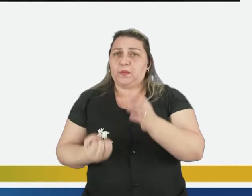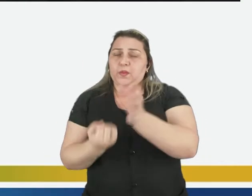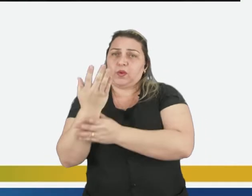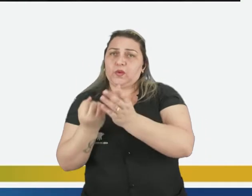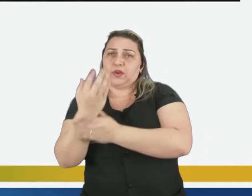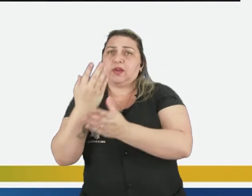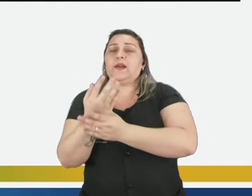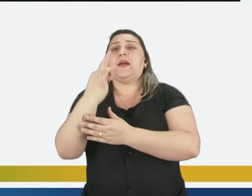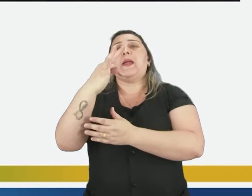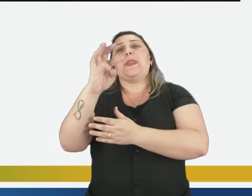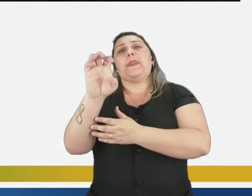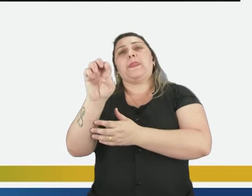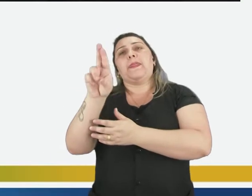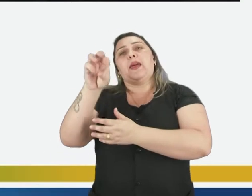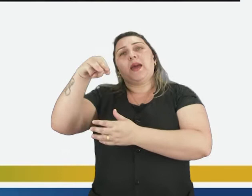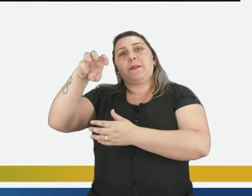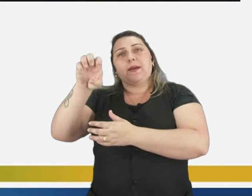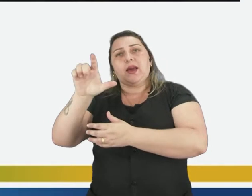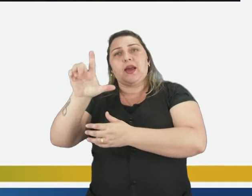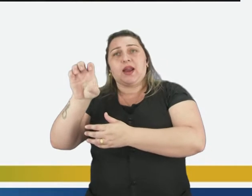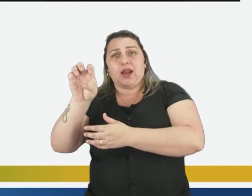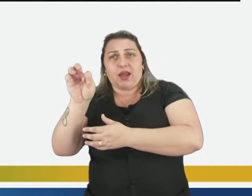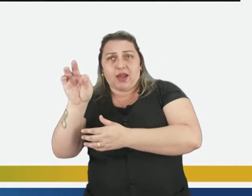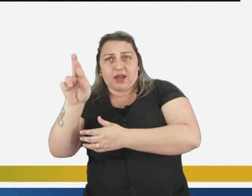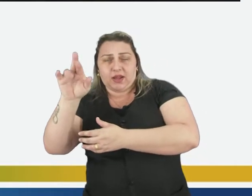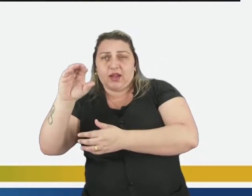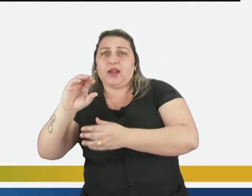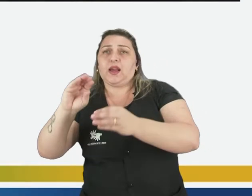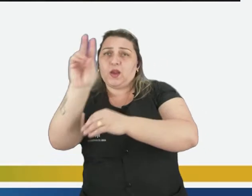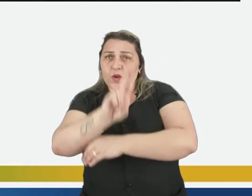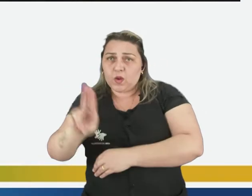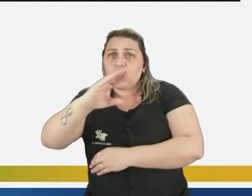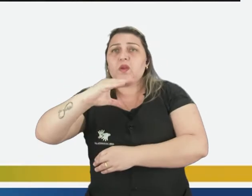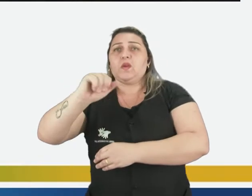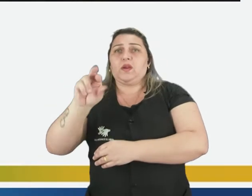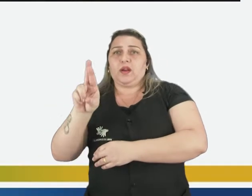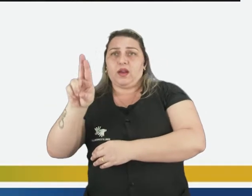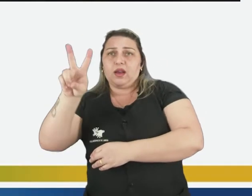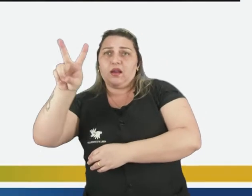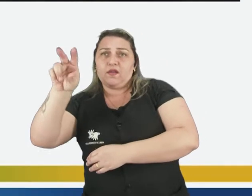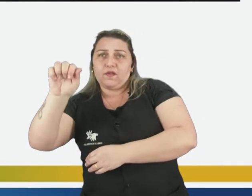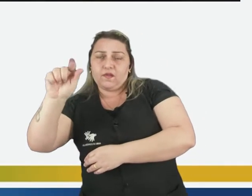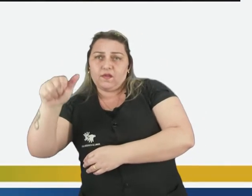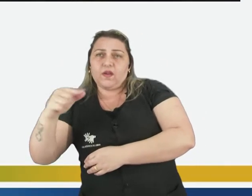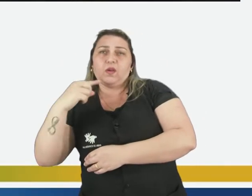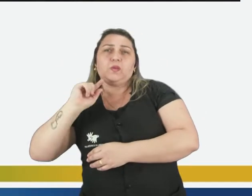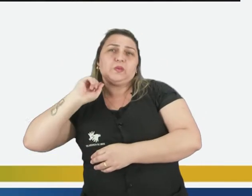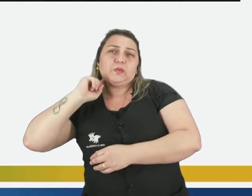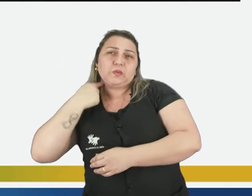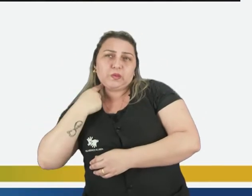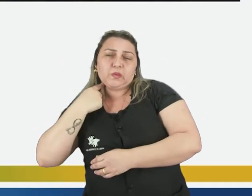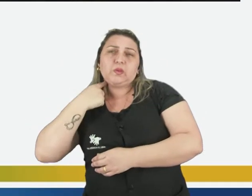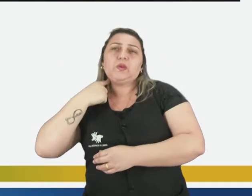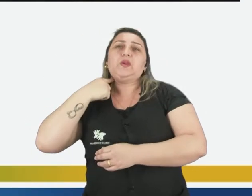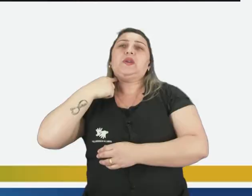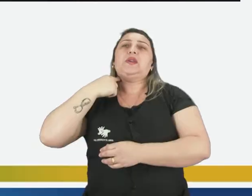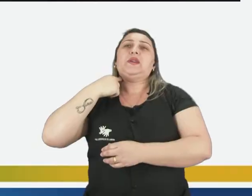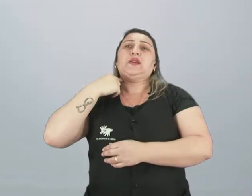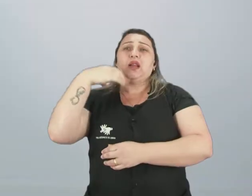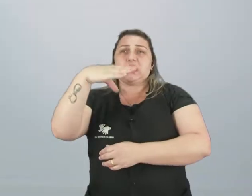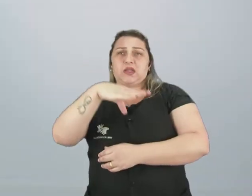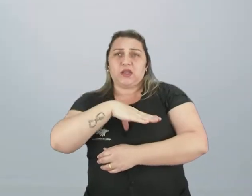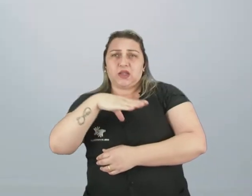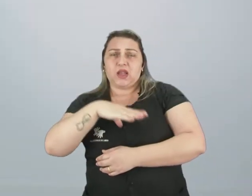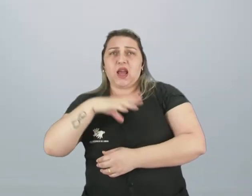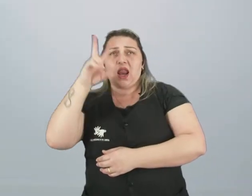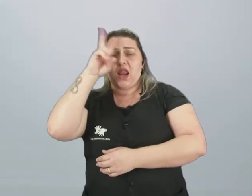por termoelétricas, que empregam carvão mineral e geram intensa poluição nos grandes centros urbanos chineses. Lembram